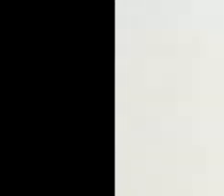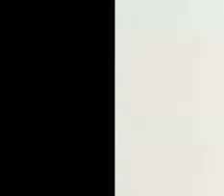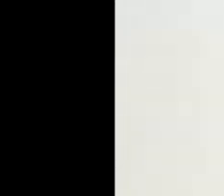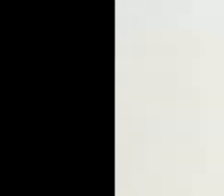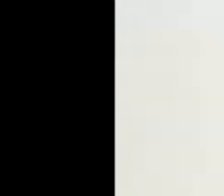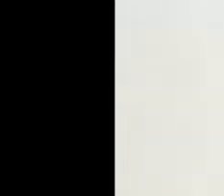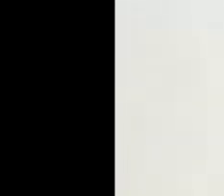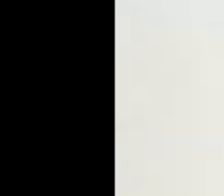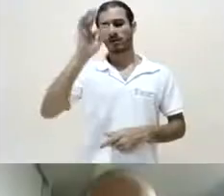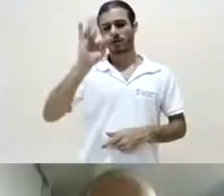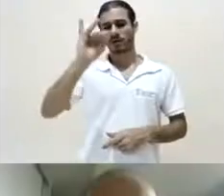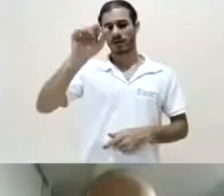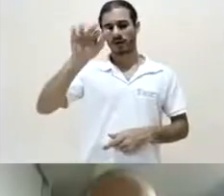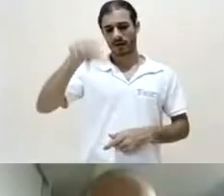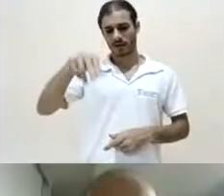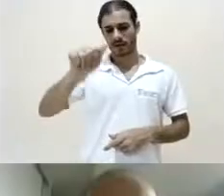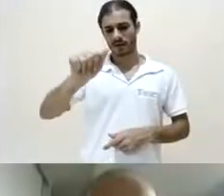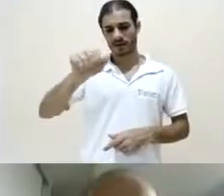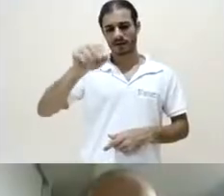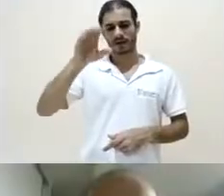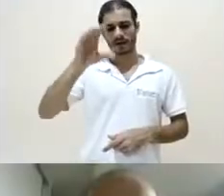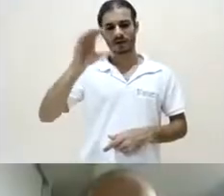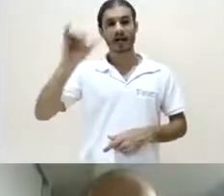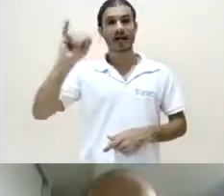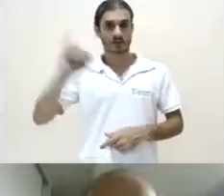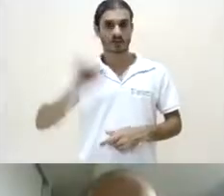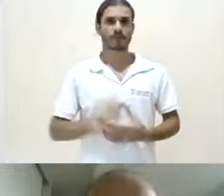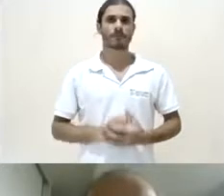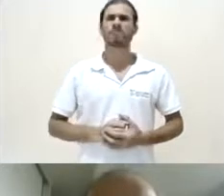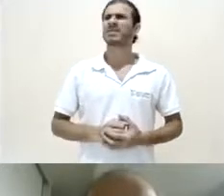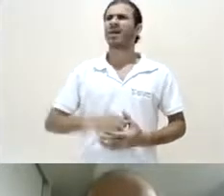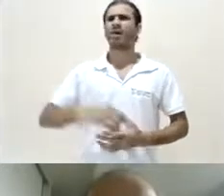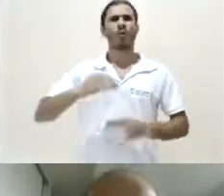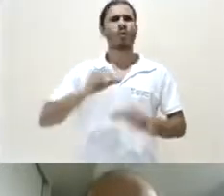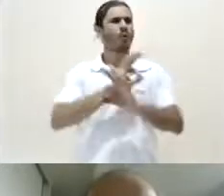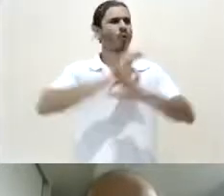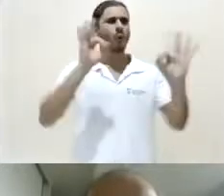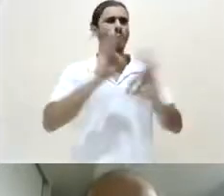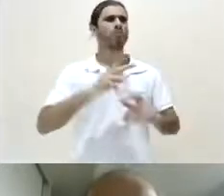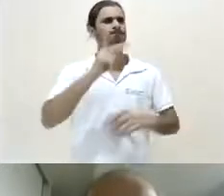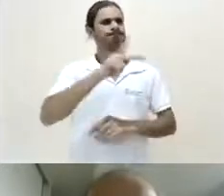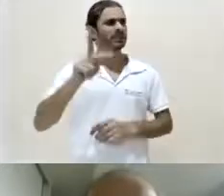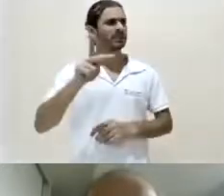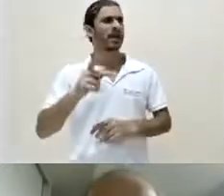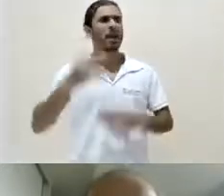acho que merece e precisa fazer. Né? Ele é excelente, e excelente ser humano também. Também.